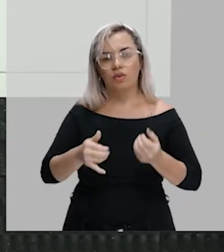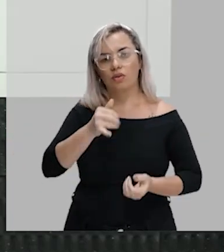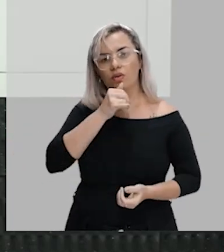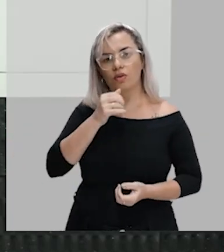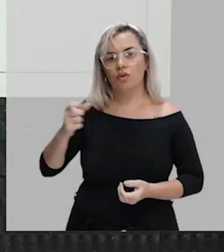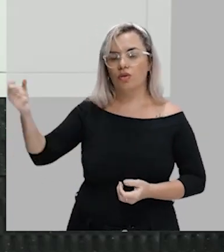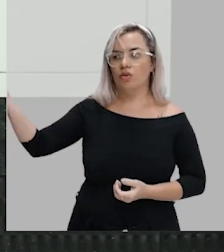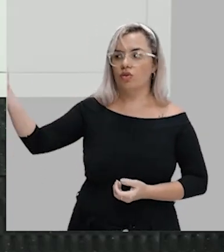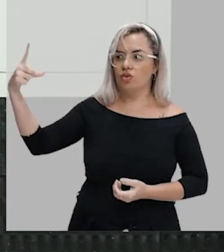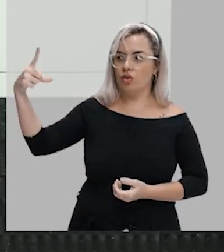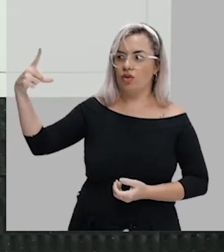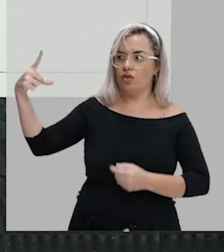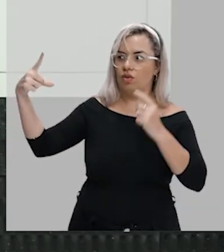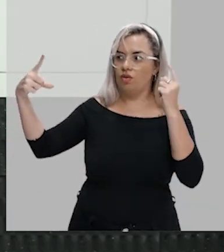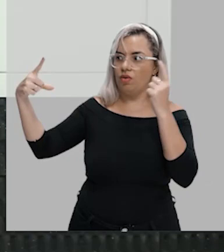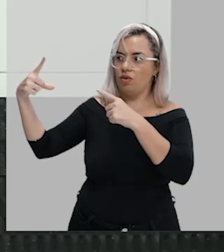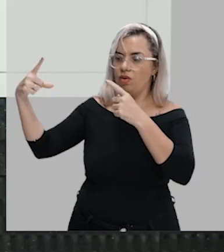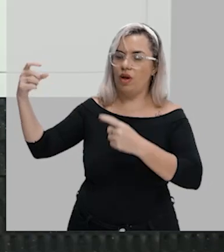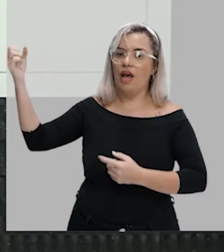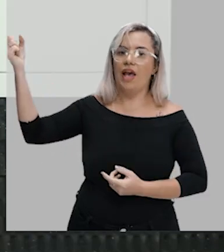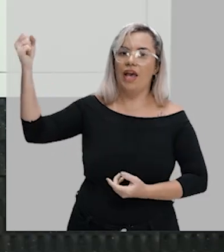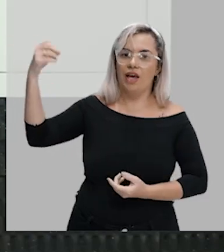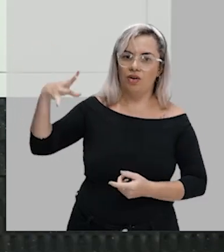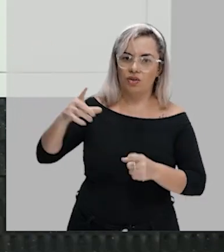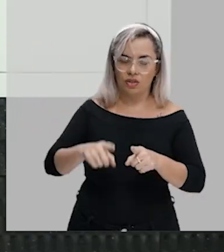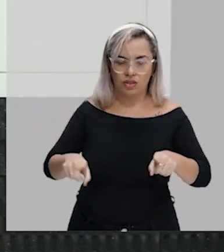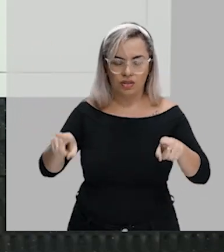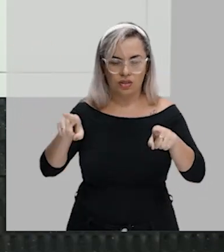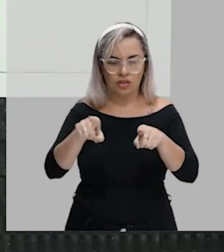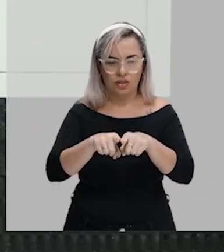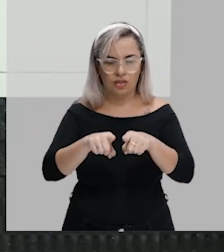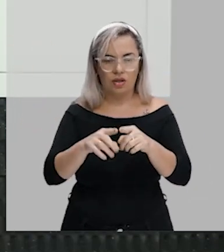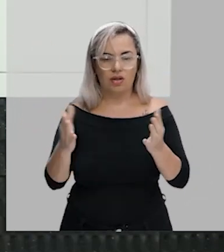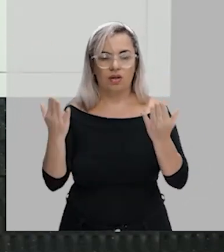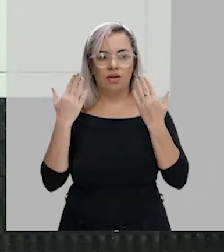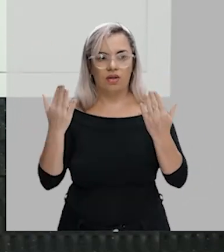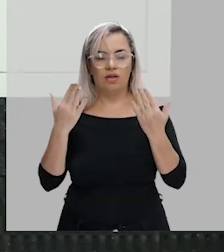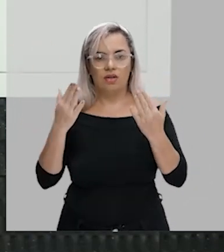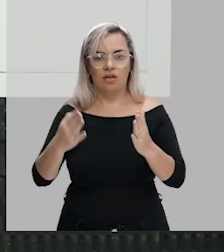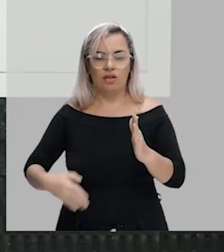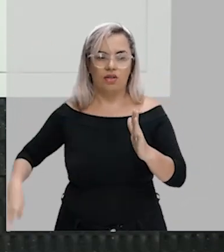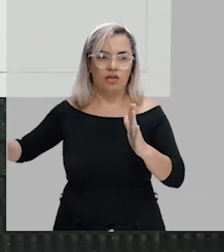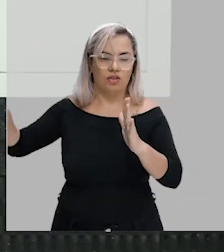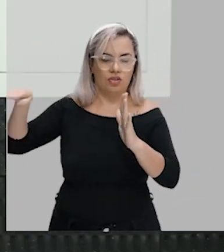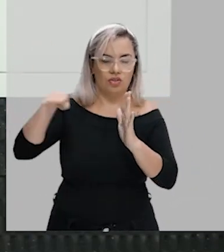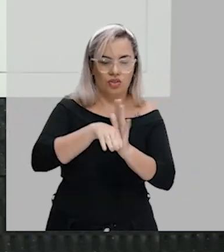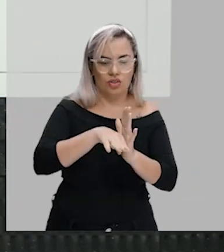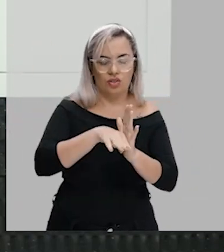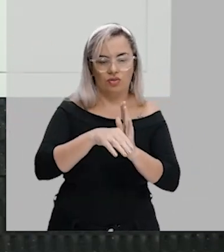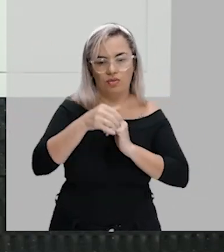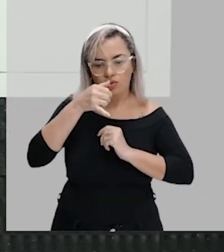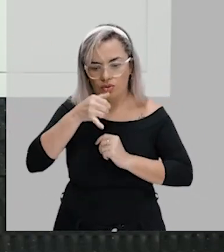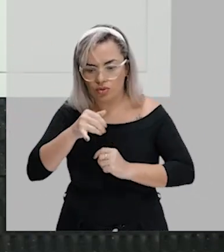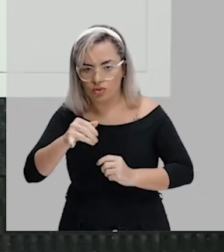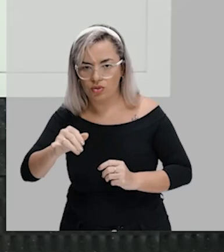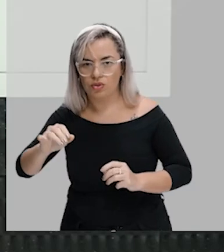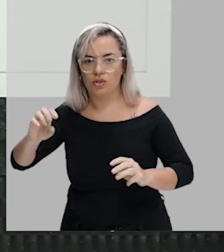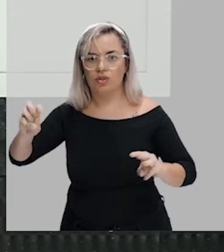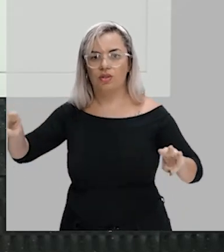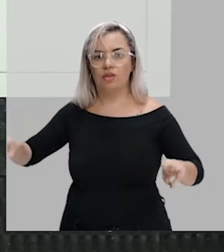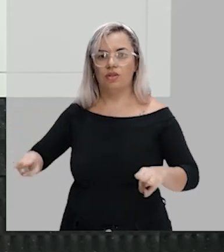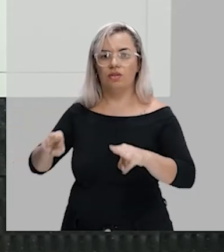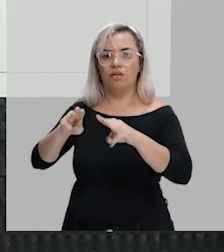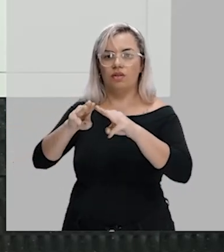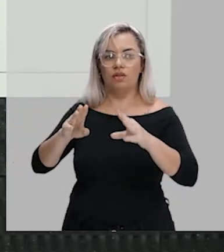luz e calor. Certo? Chega em forma de onda eletromagnética. Tá